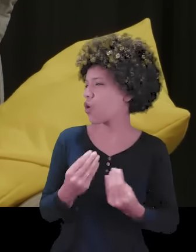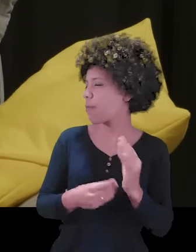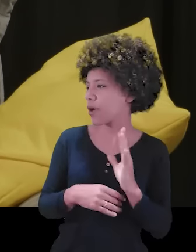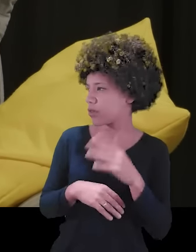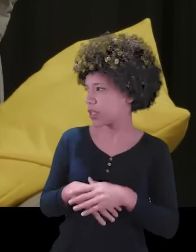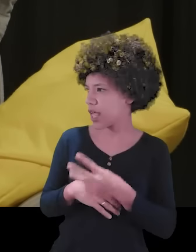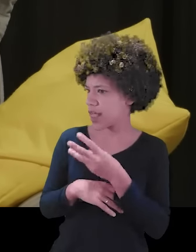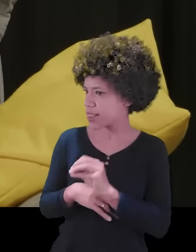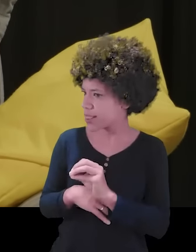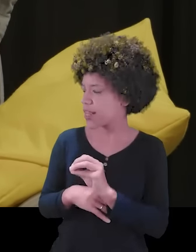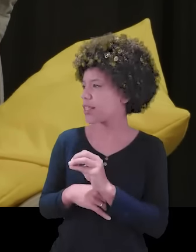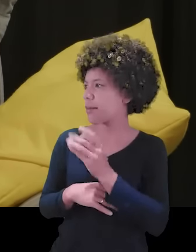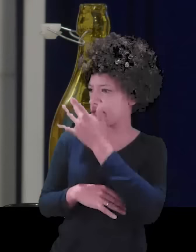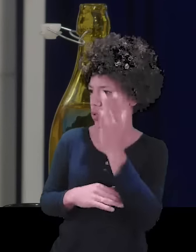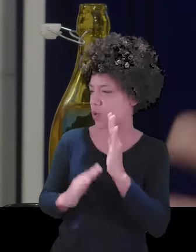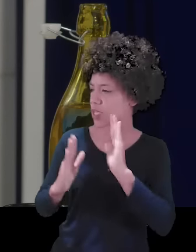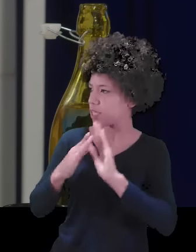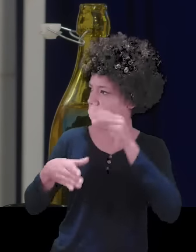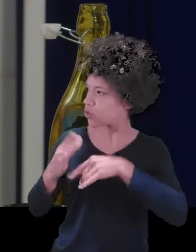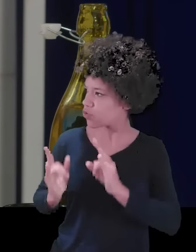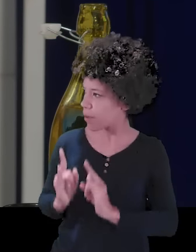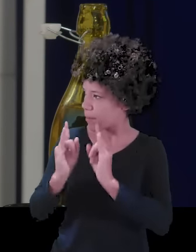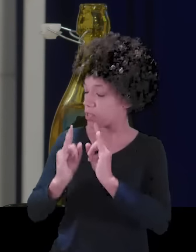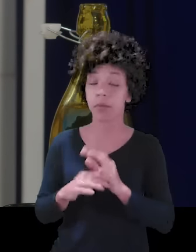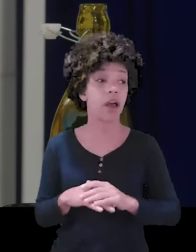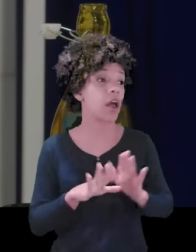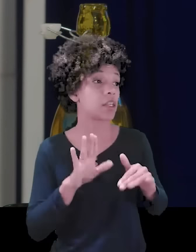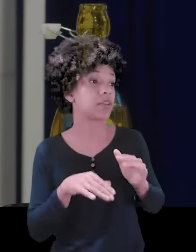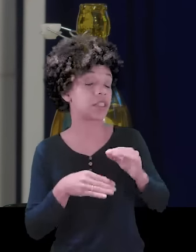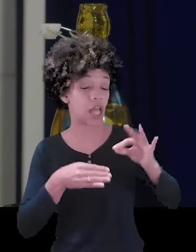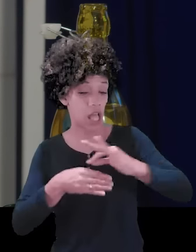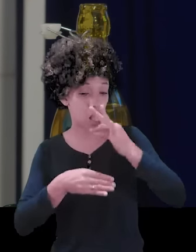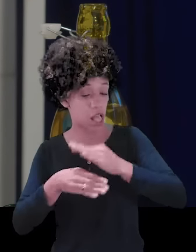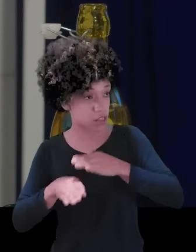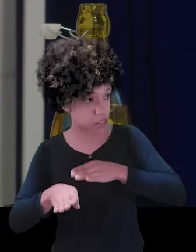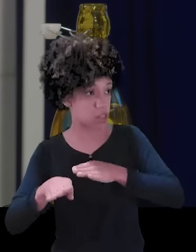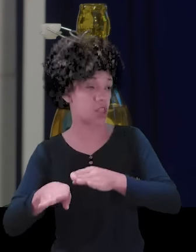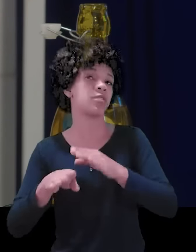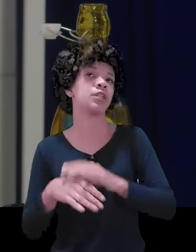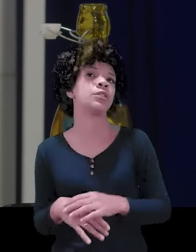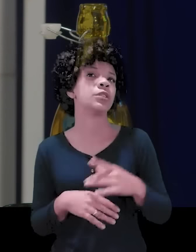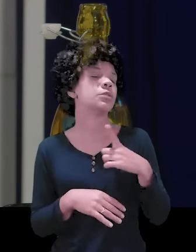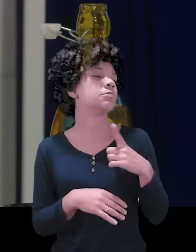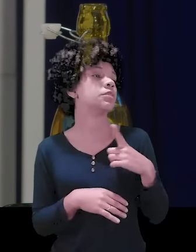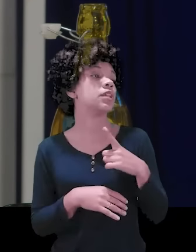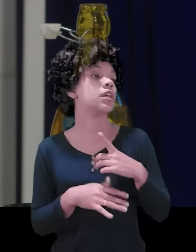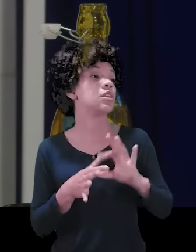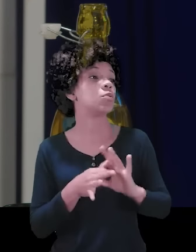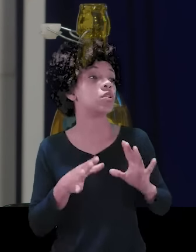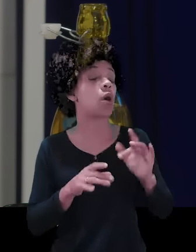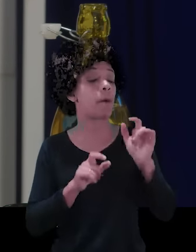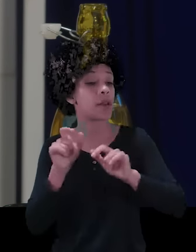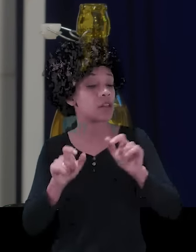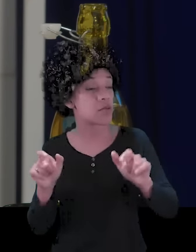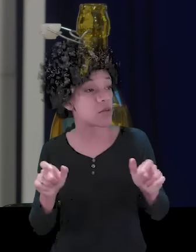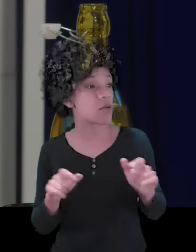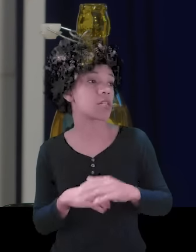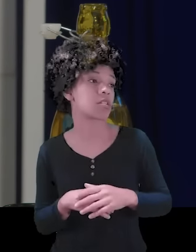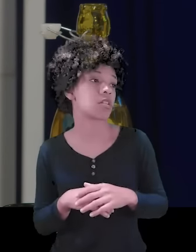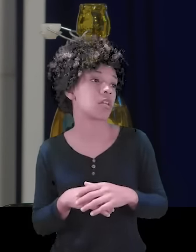como é que é 30 casas no apartamento Geralmente essas Confecções tem lá as disposições para as